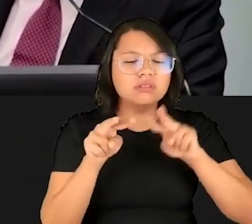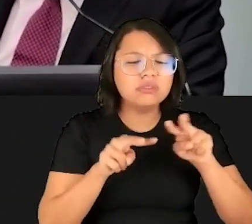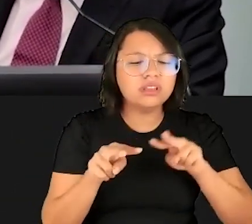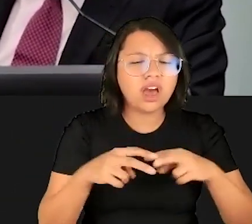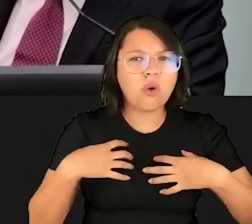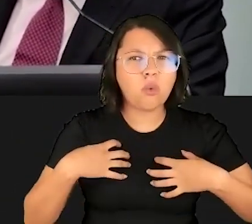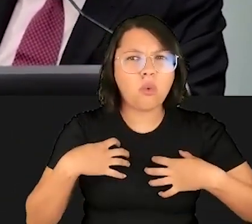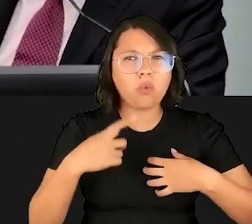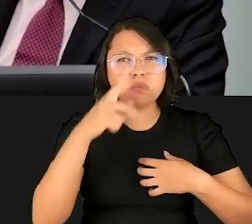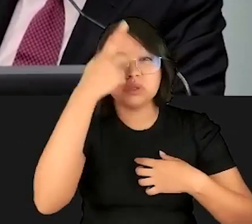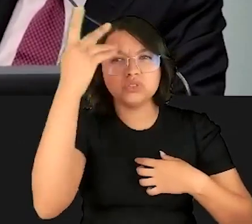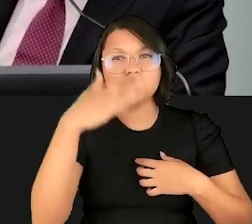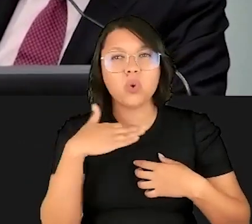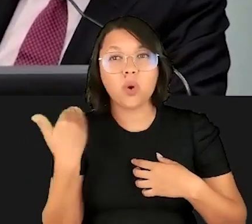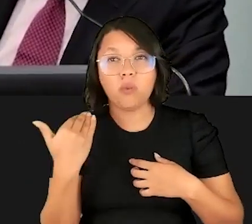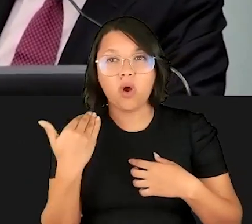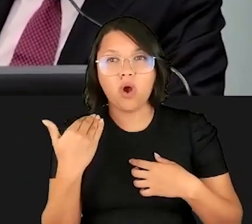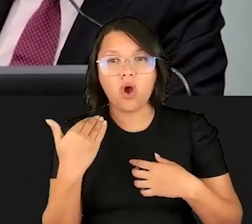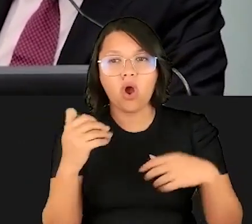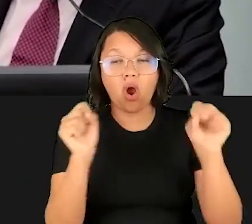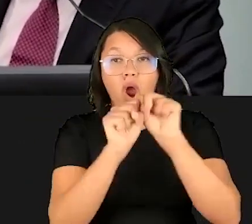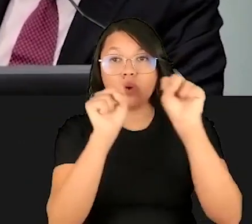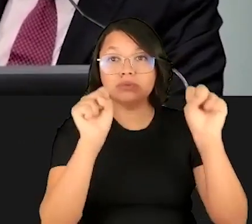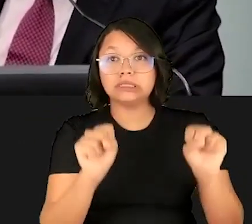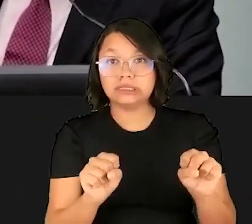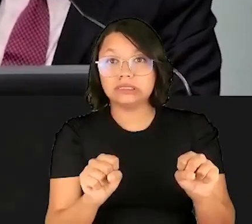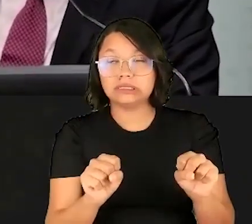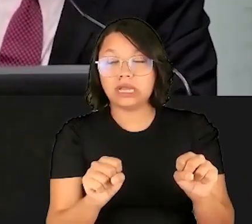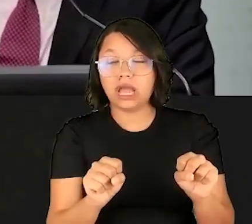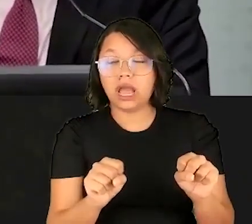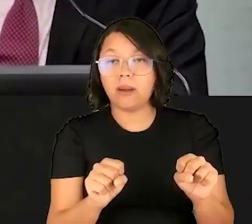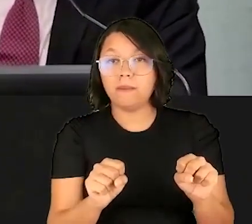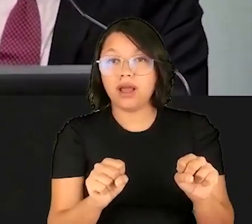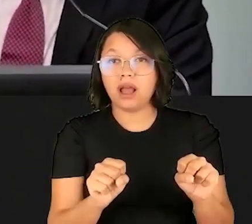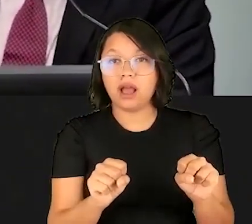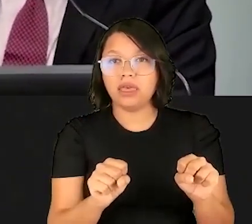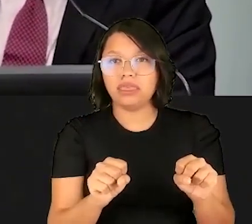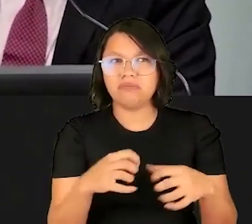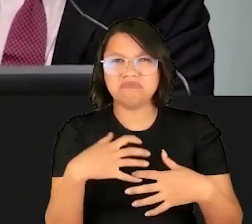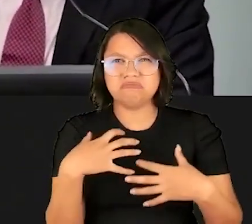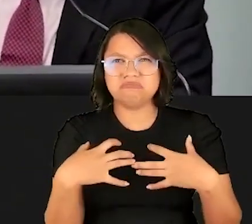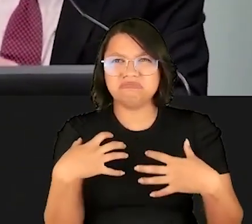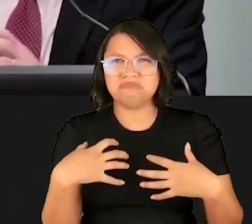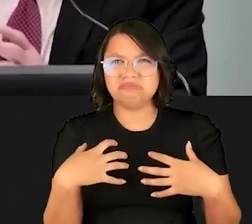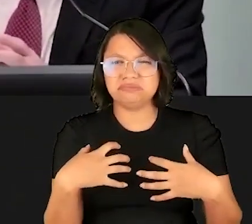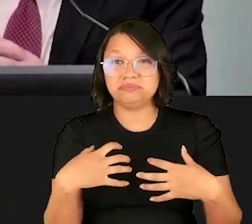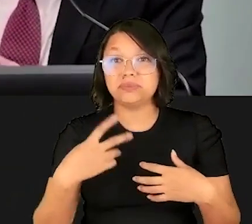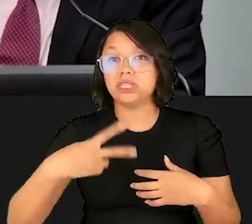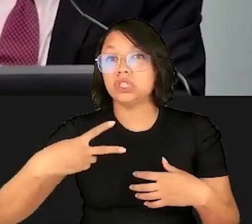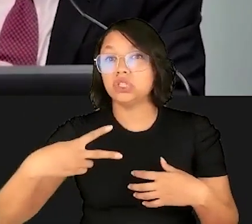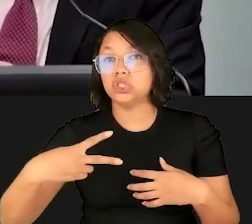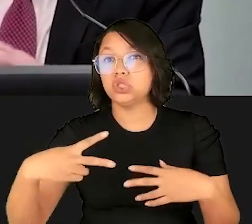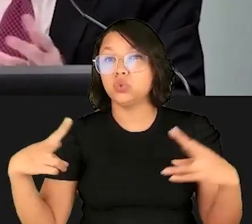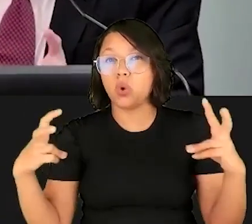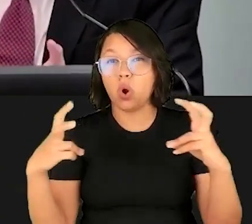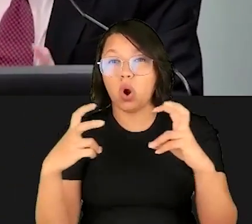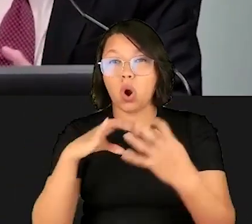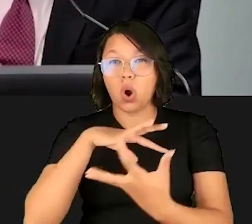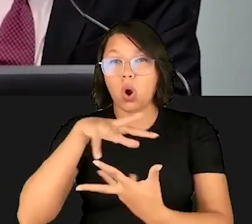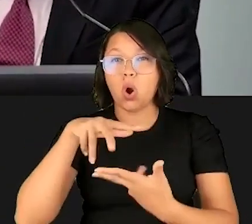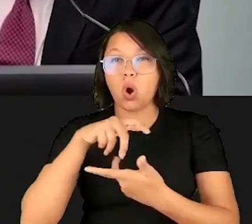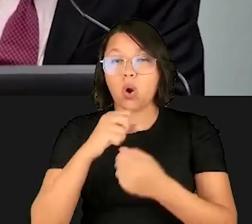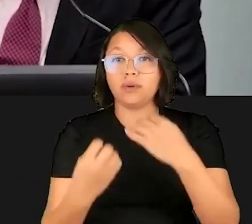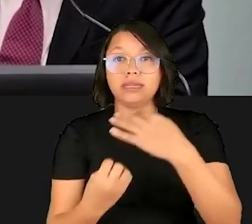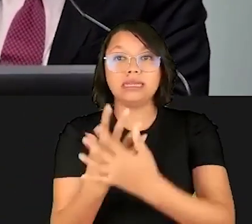que o sistema imune estava absolutamente destroçado. Na Segunda Guerra Mundial, os americanos criaram uma equipe para estudar antídotos